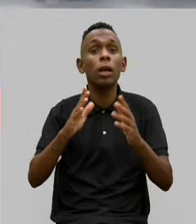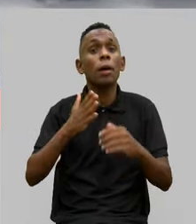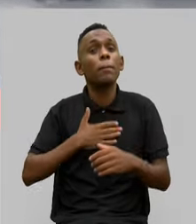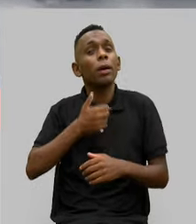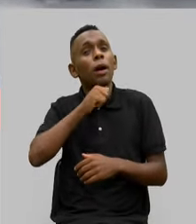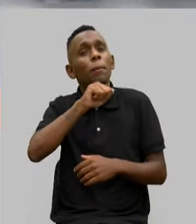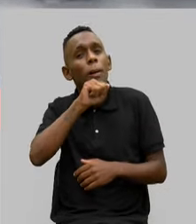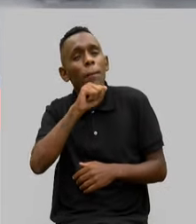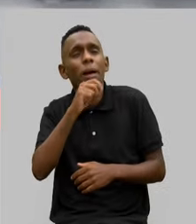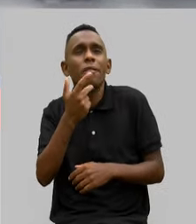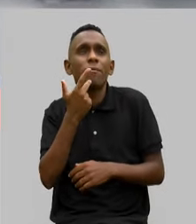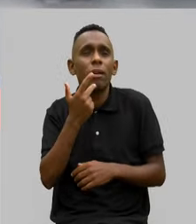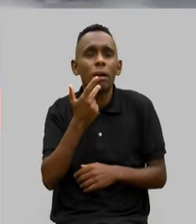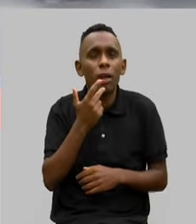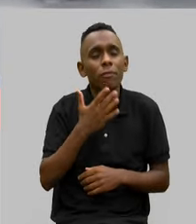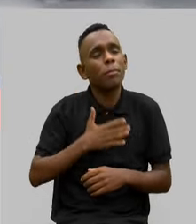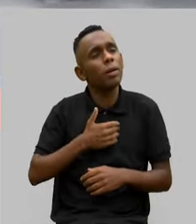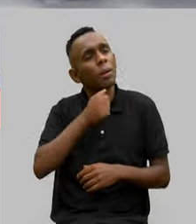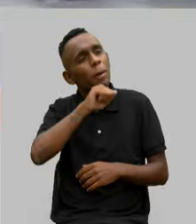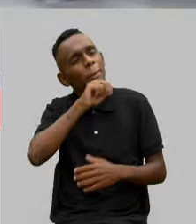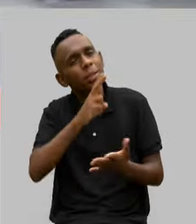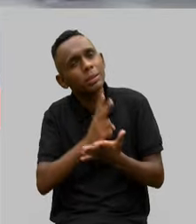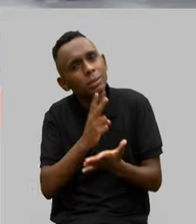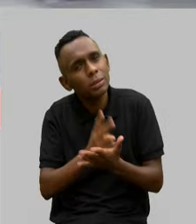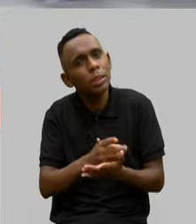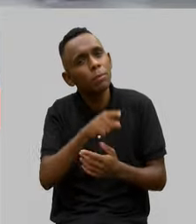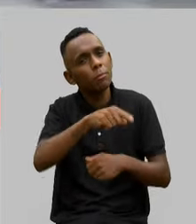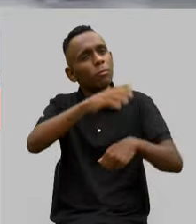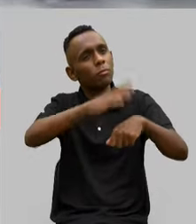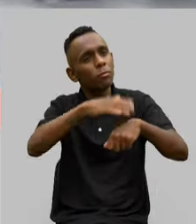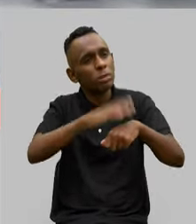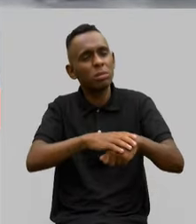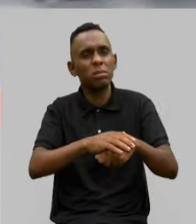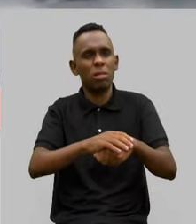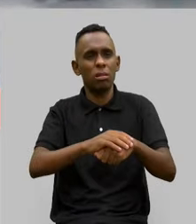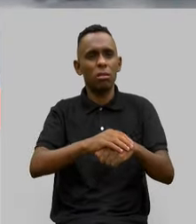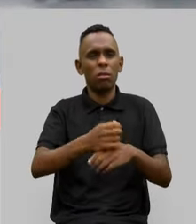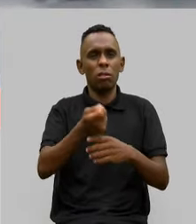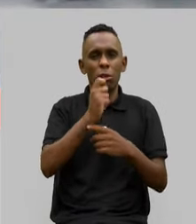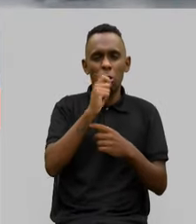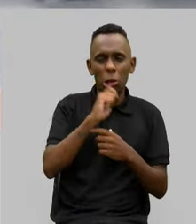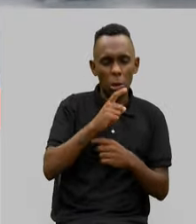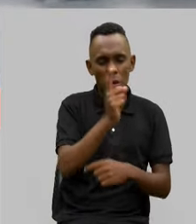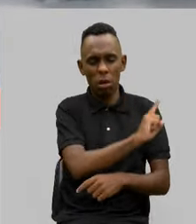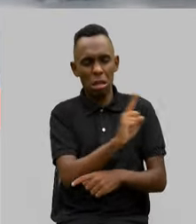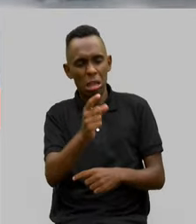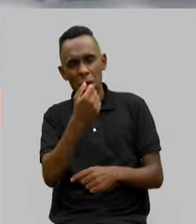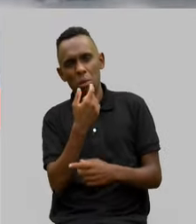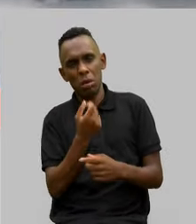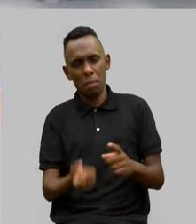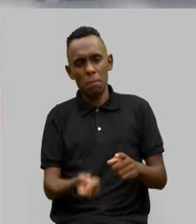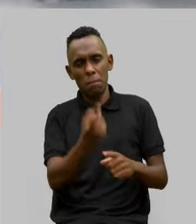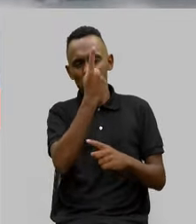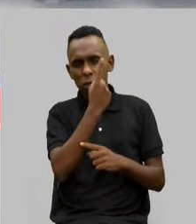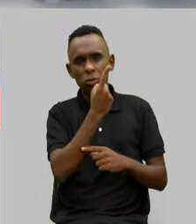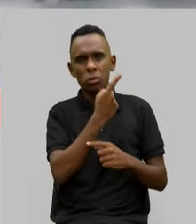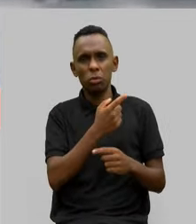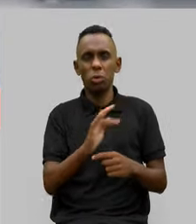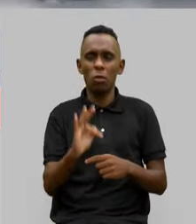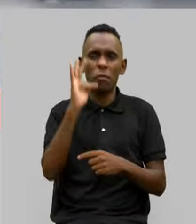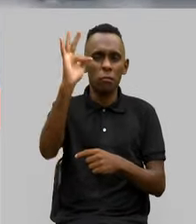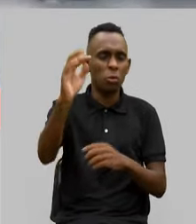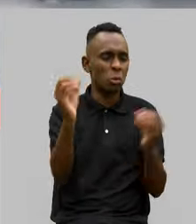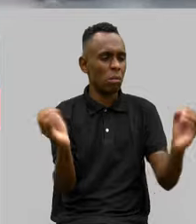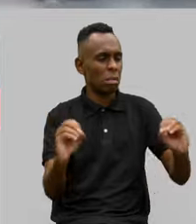falava tanto em mãe aqui né minha mãe sempre falou menino você mexa com drogas Não mexa com drogas que isso não vai levar você a lugar nenhum